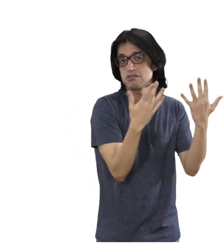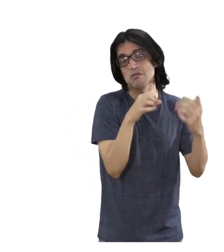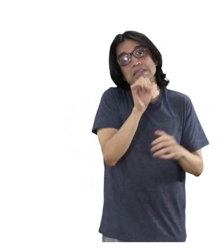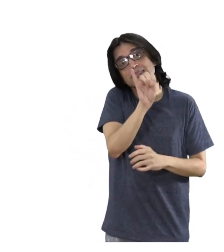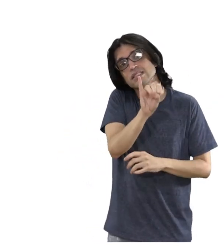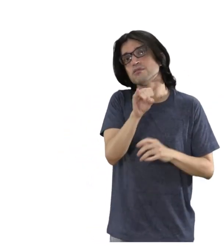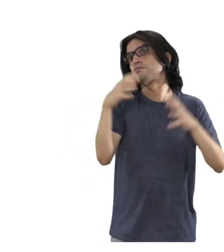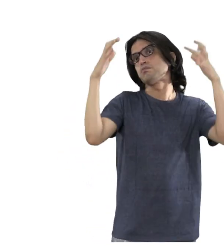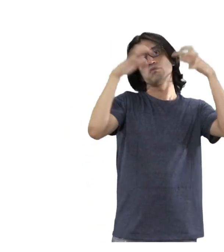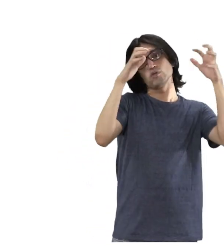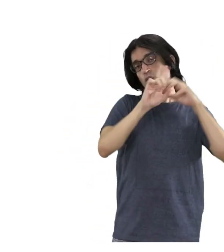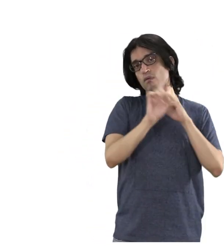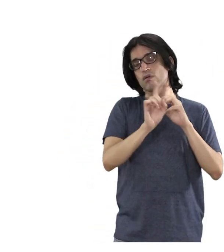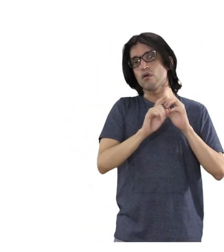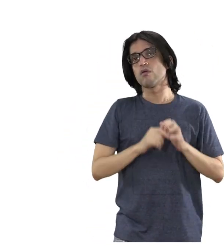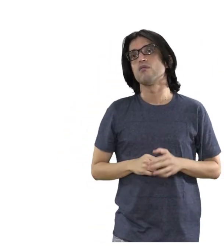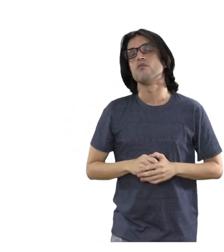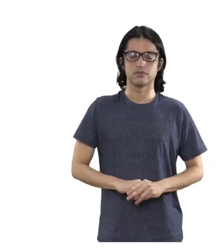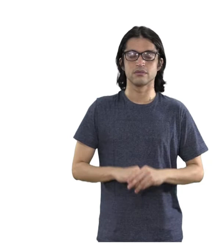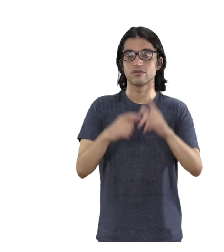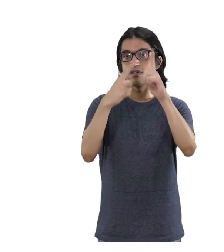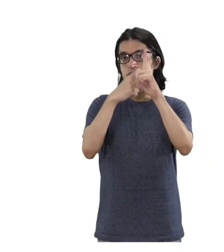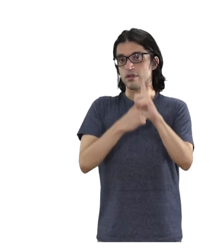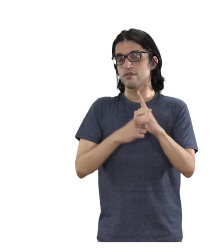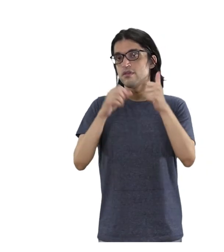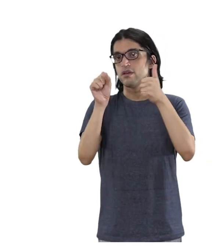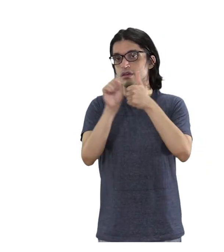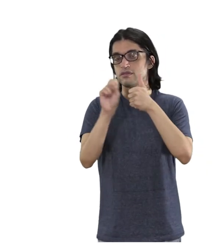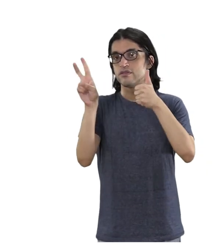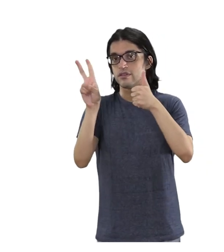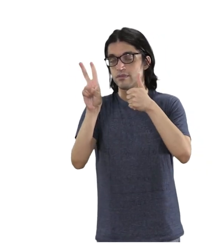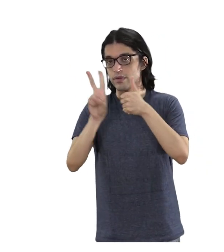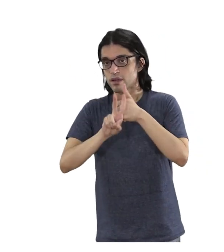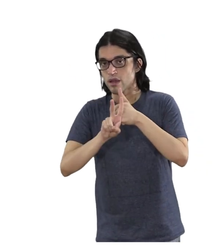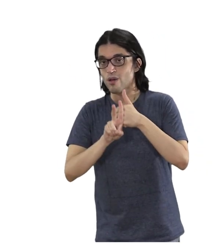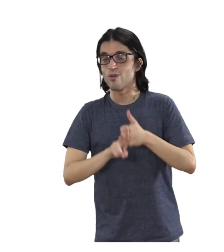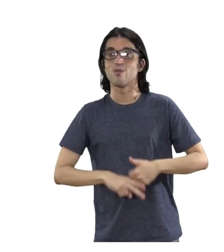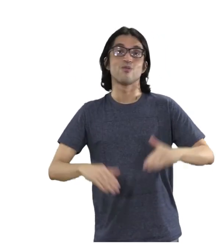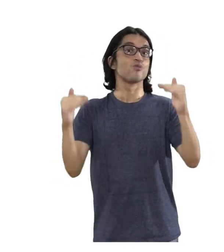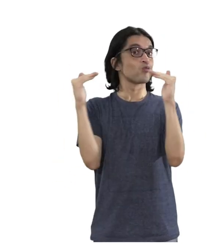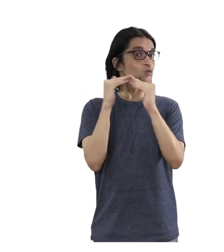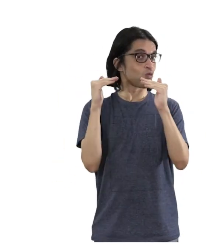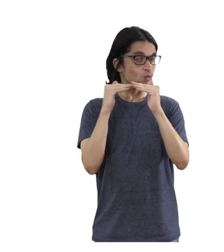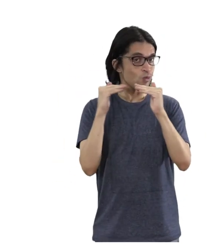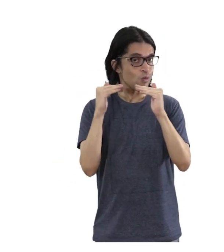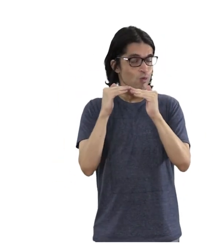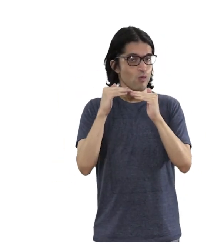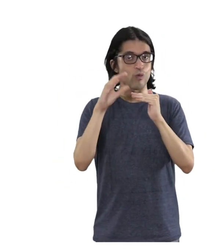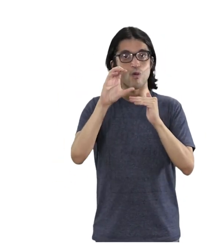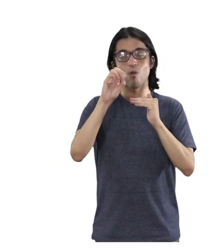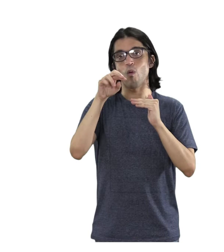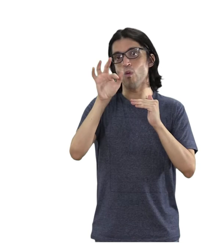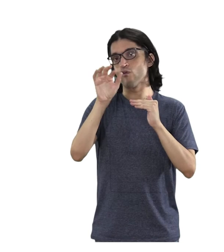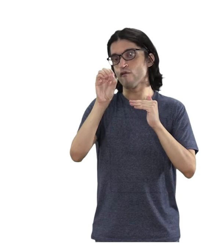José apareça, falaremos sobre a reunião. Subordinada adverbial conformativa, que exprime